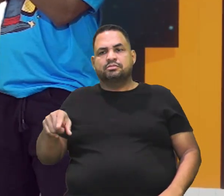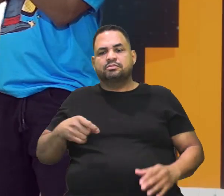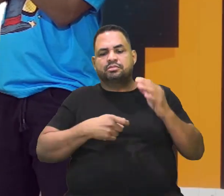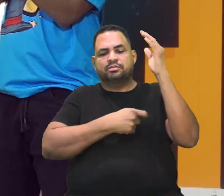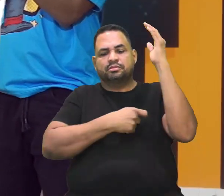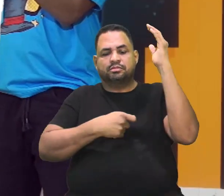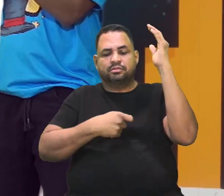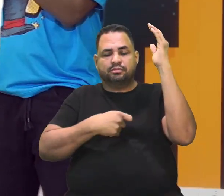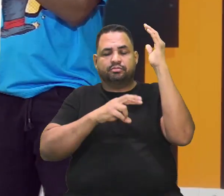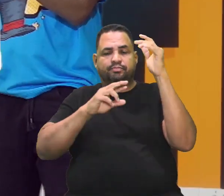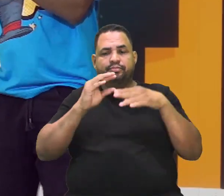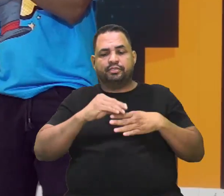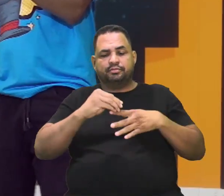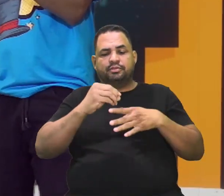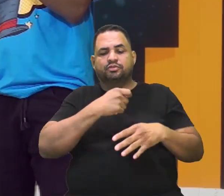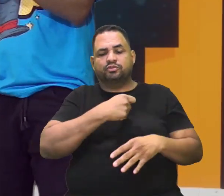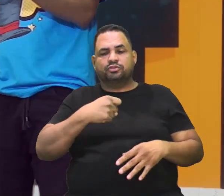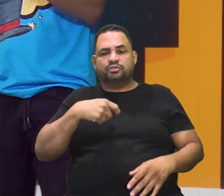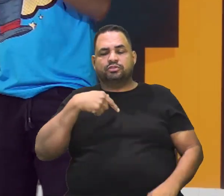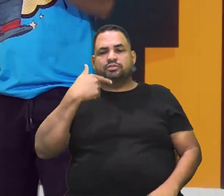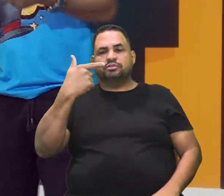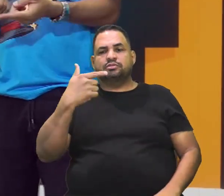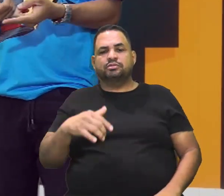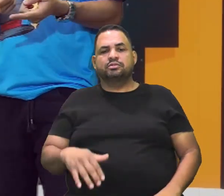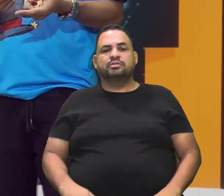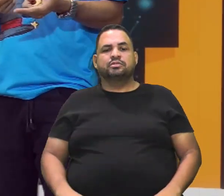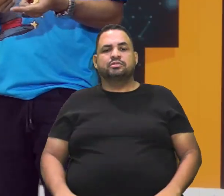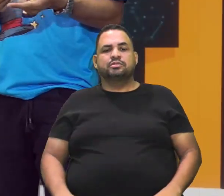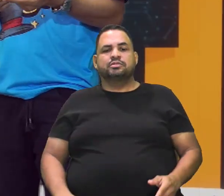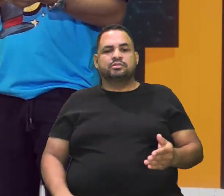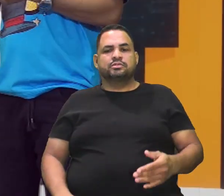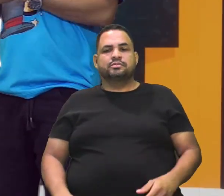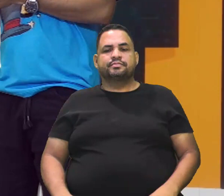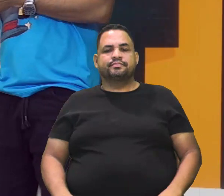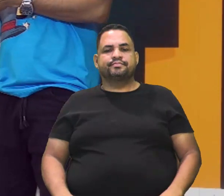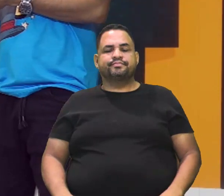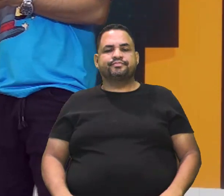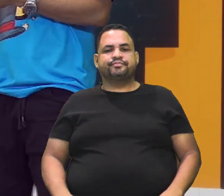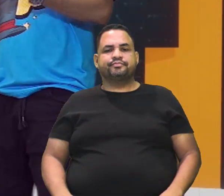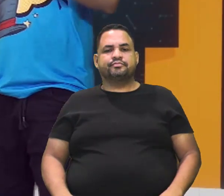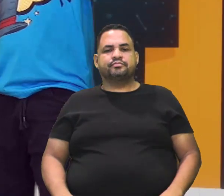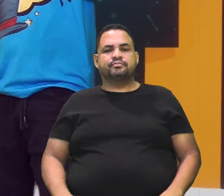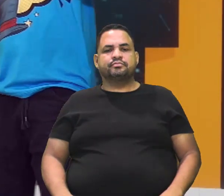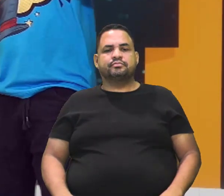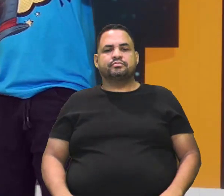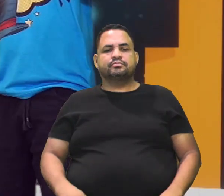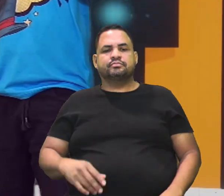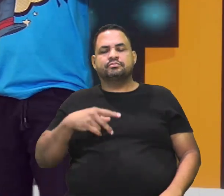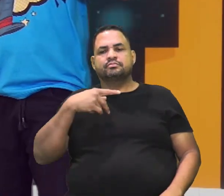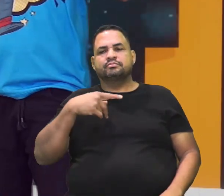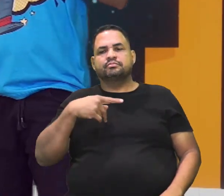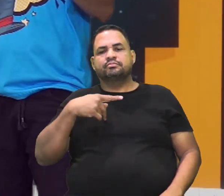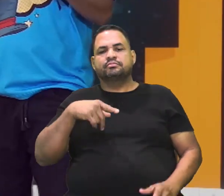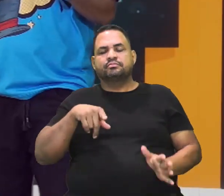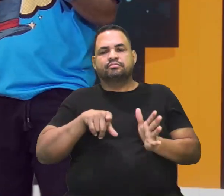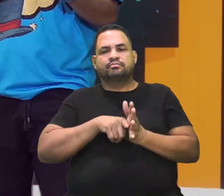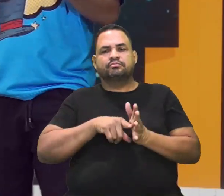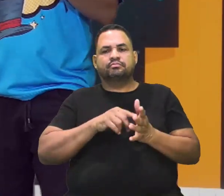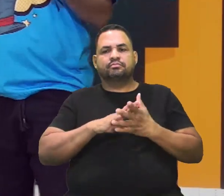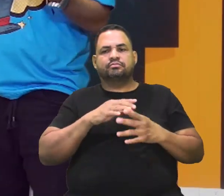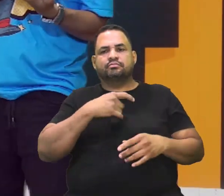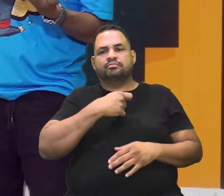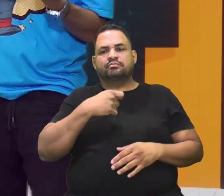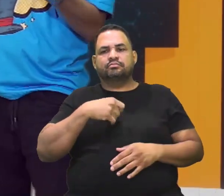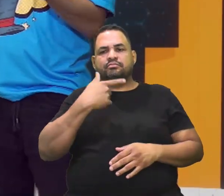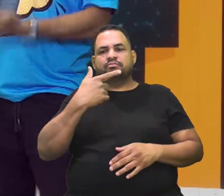ao quadrado. Se tiver para a direita, quem está comandando é o y ao quadrado. E no P negativo, se tiver para baixo é x ao